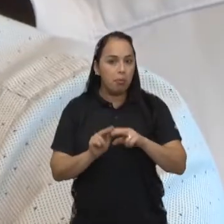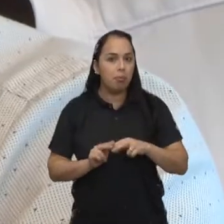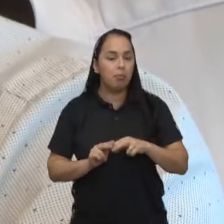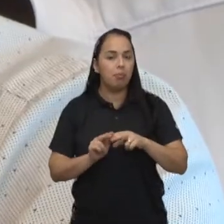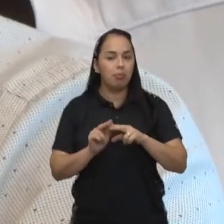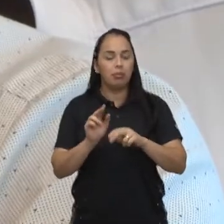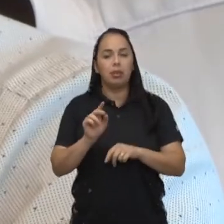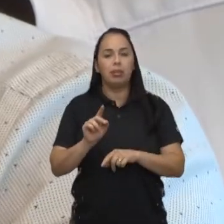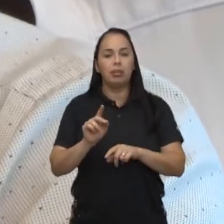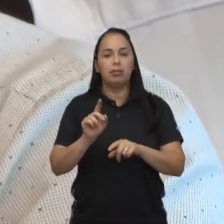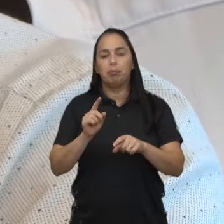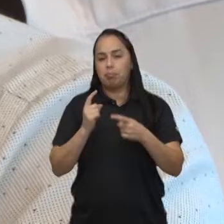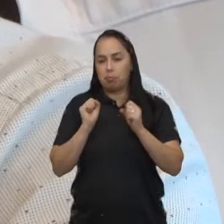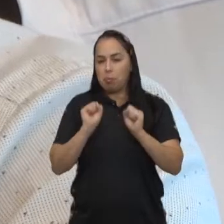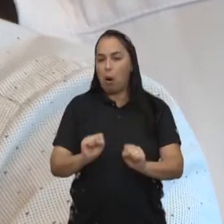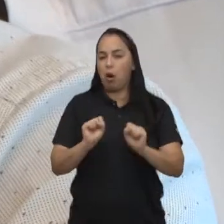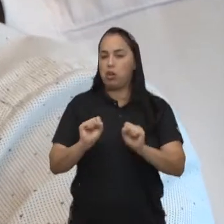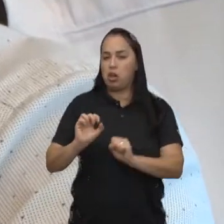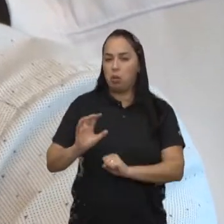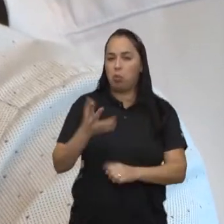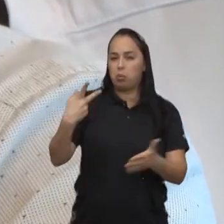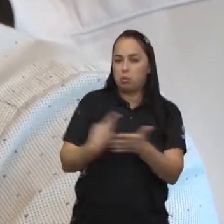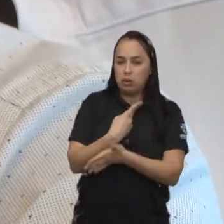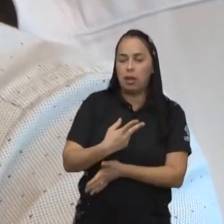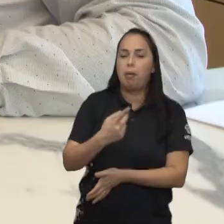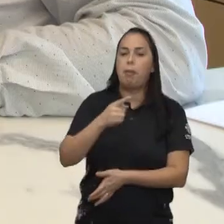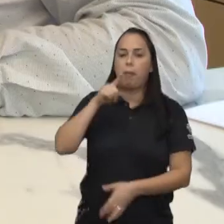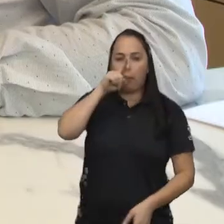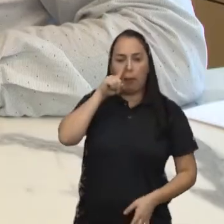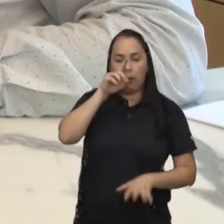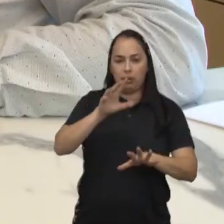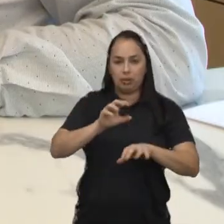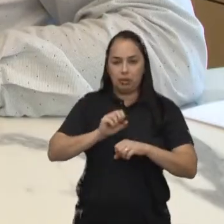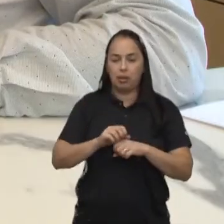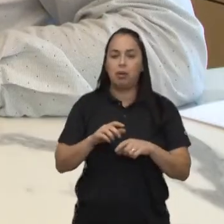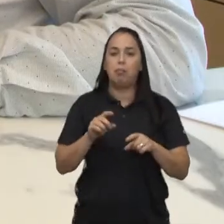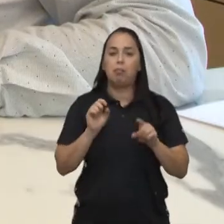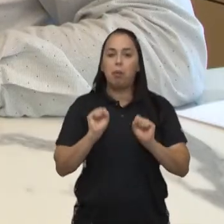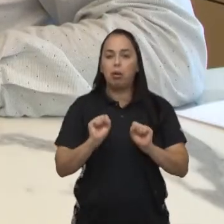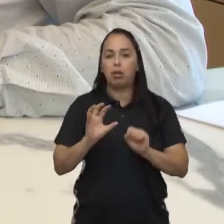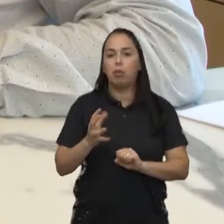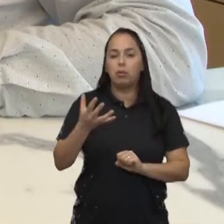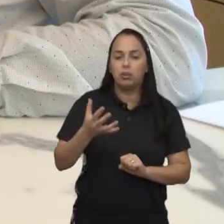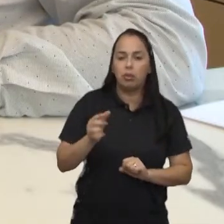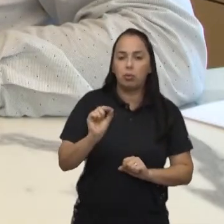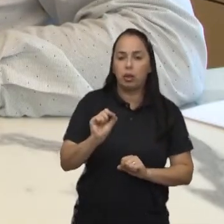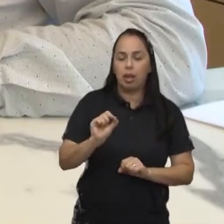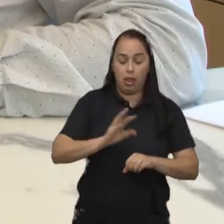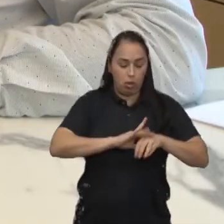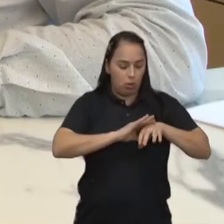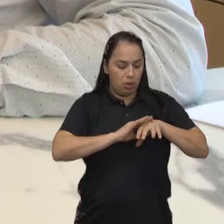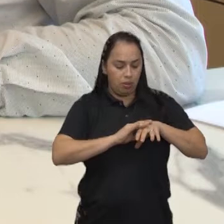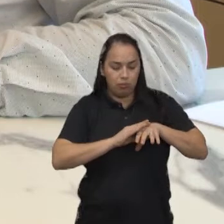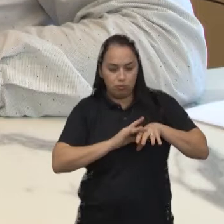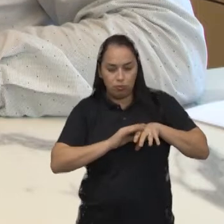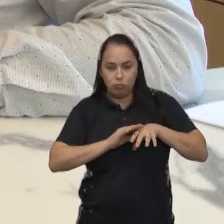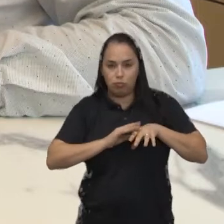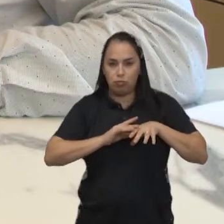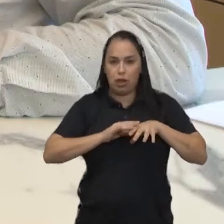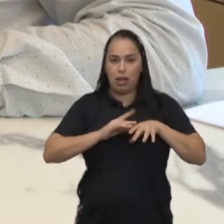o que pode ser um risco para a vida do paciente pior e sempre possível é a progressão da doença